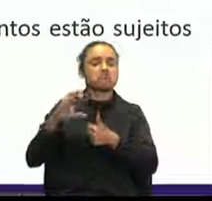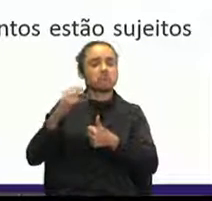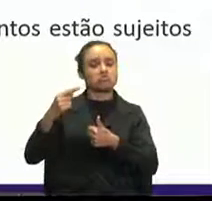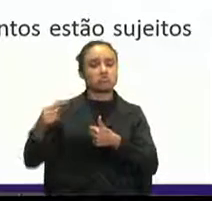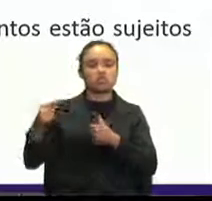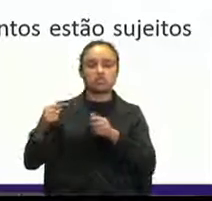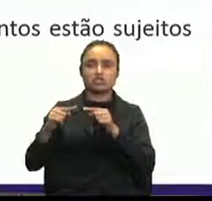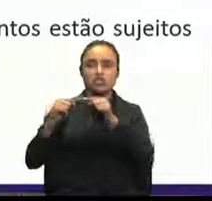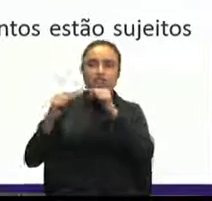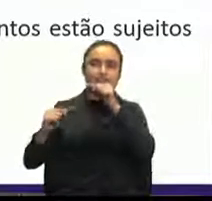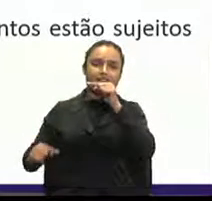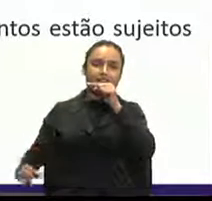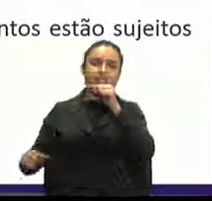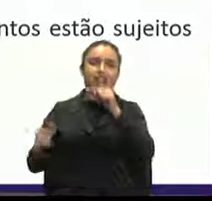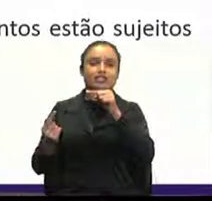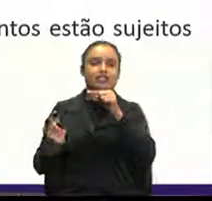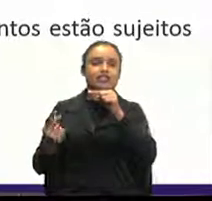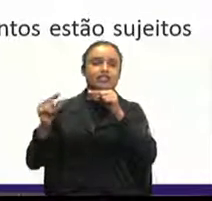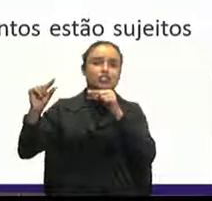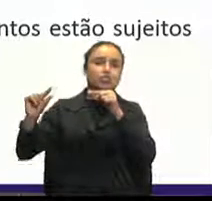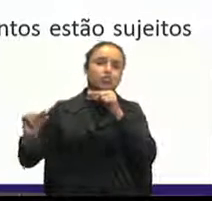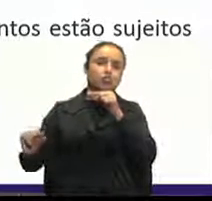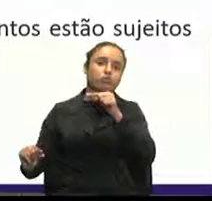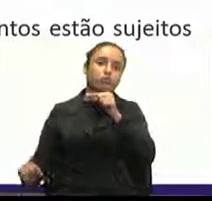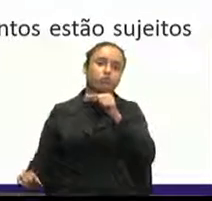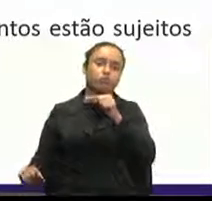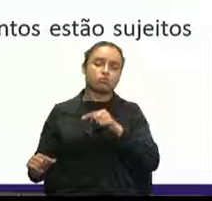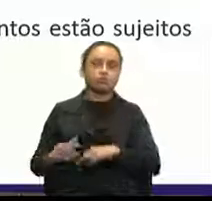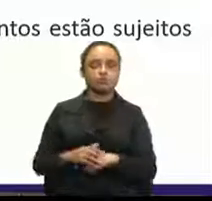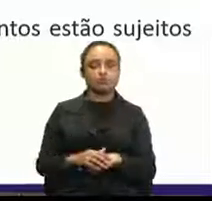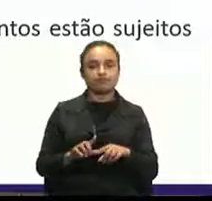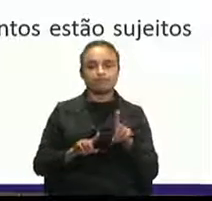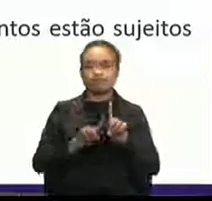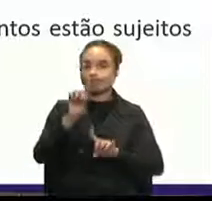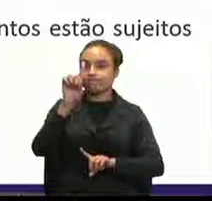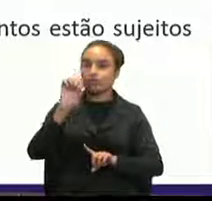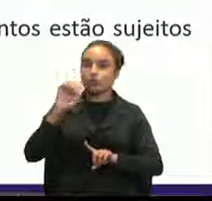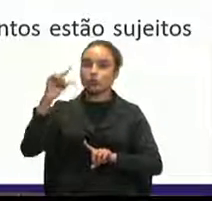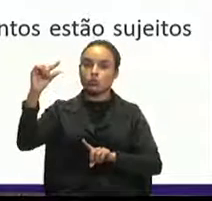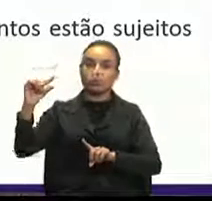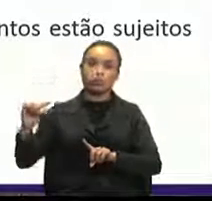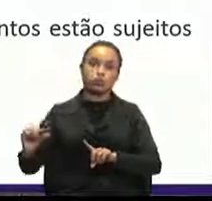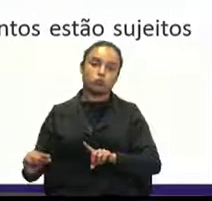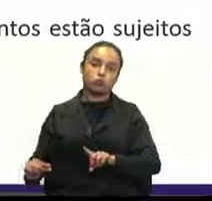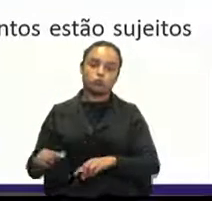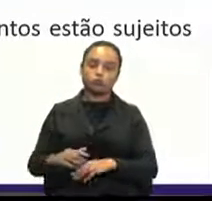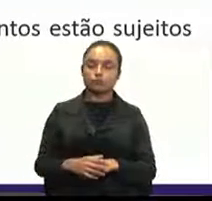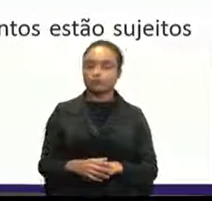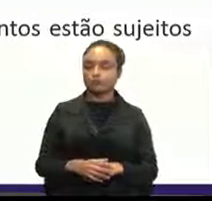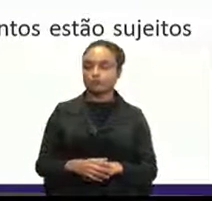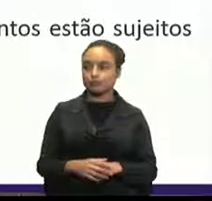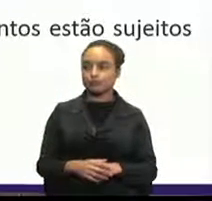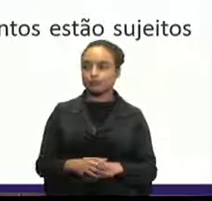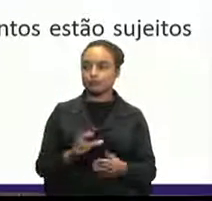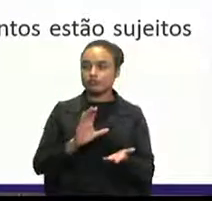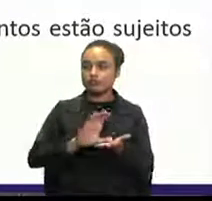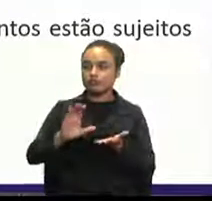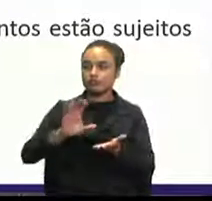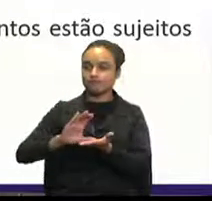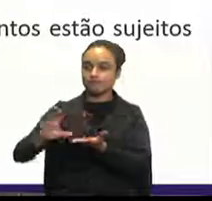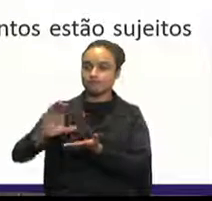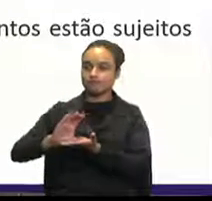que reflete os preços para cima ou para baixo assim a maior parte dos investimentos estão sujeitos